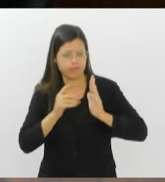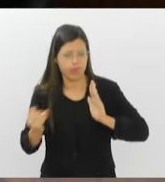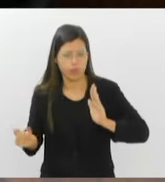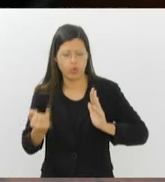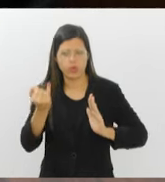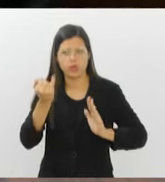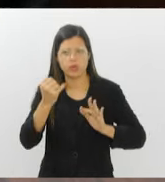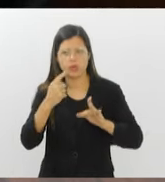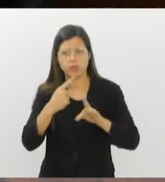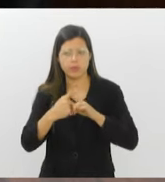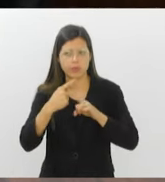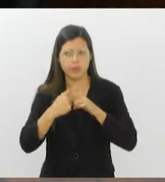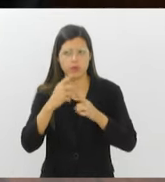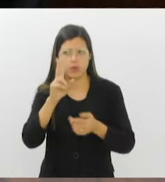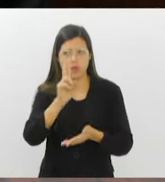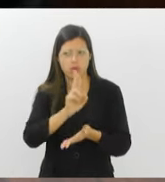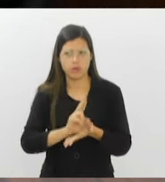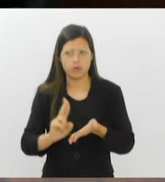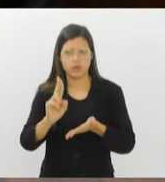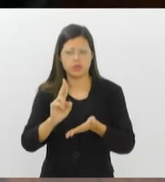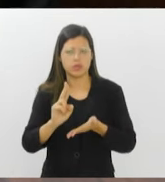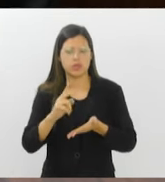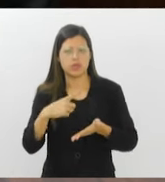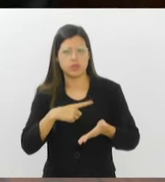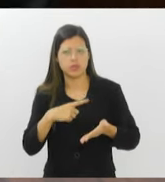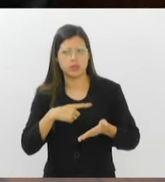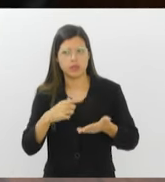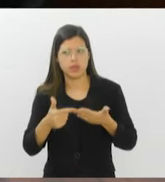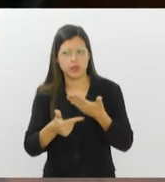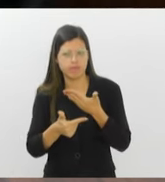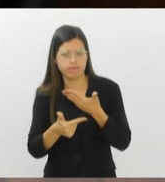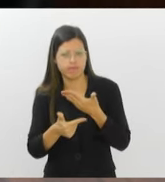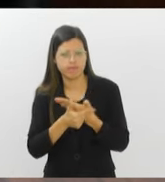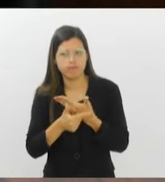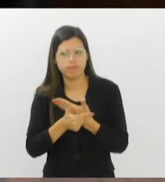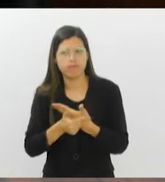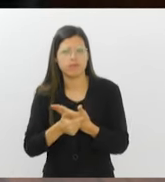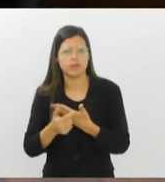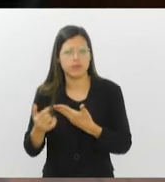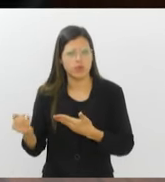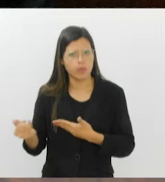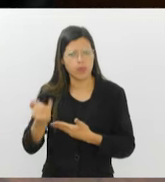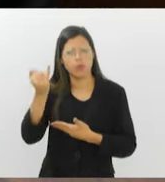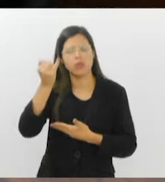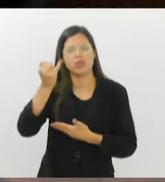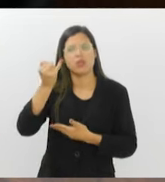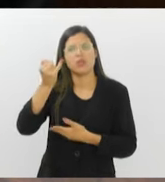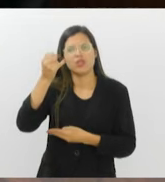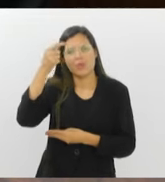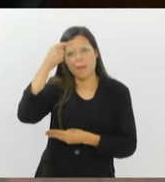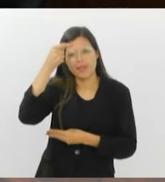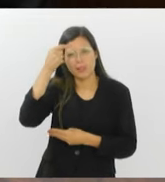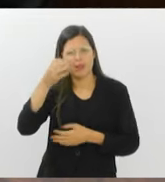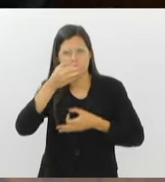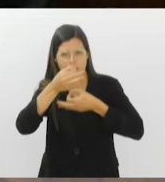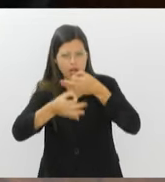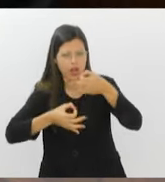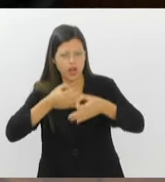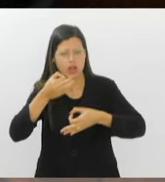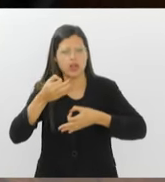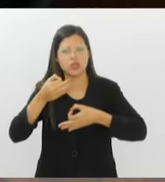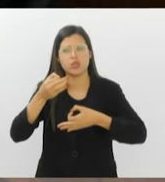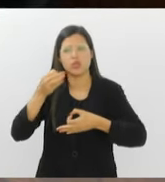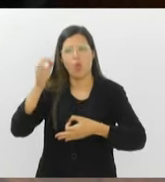porque as universidades têm um papel crucial na formação do pensamento crítico nacional, também no